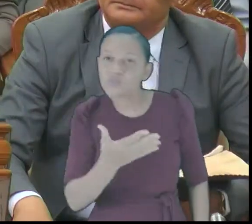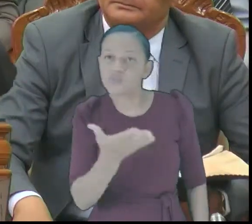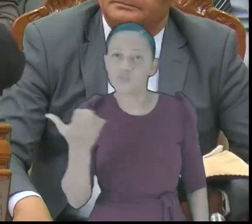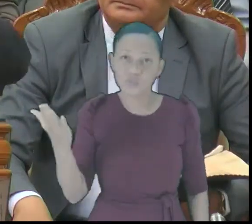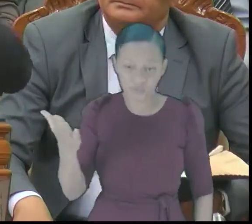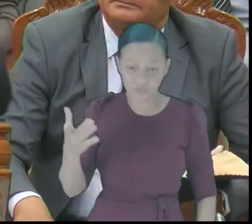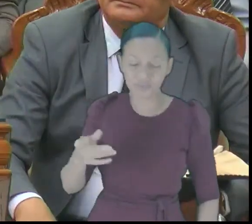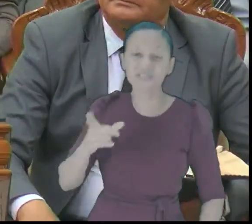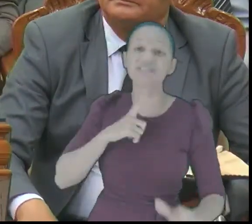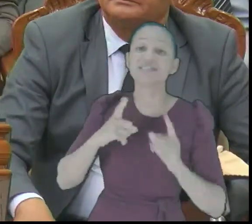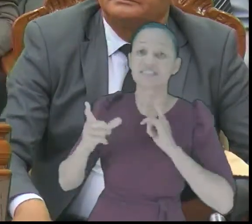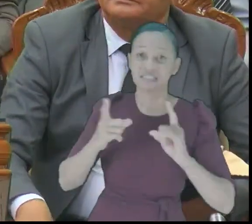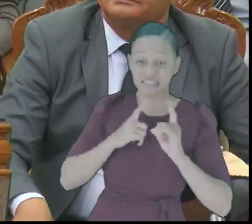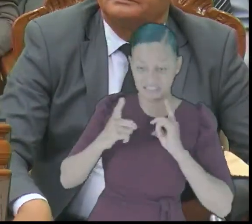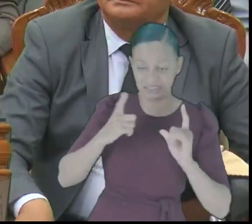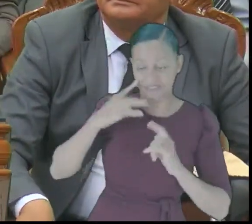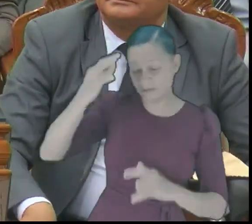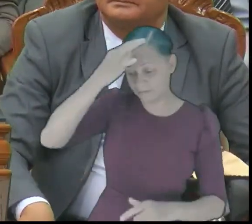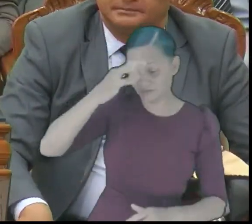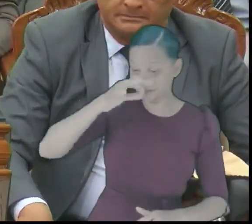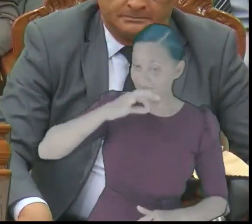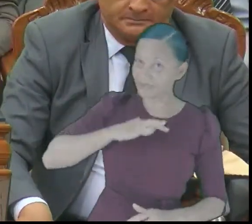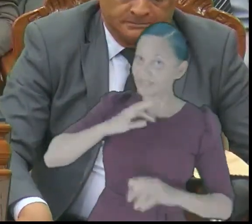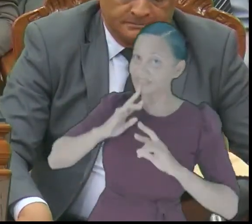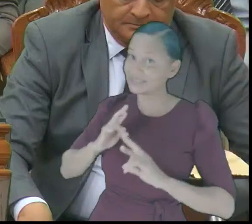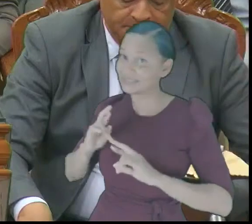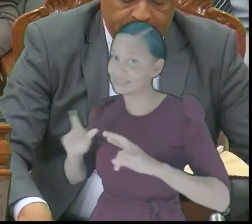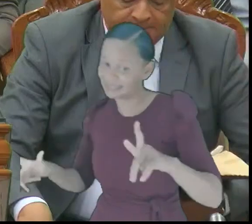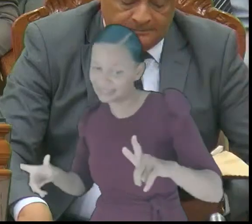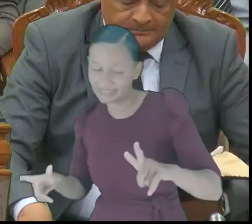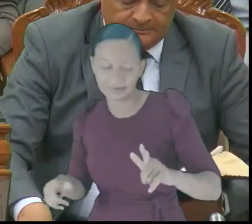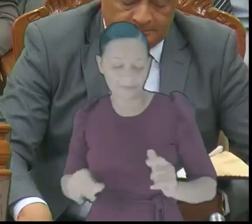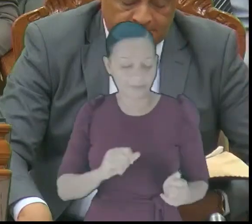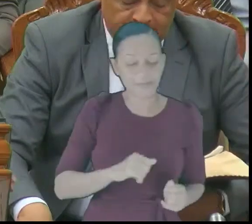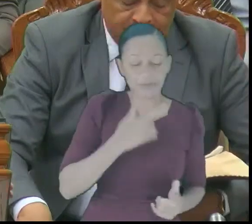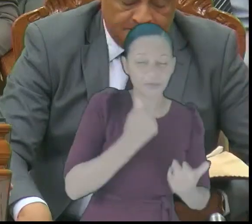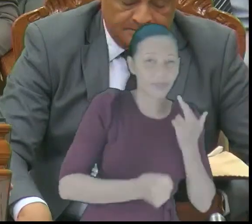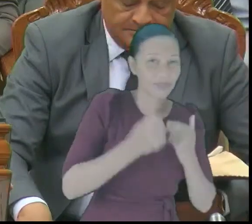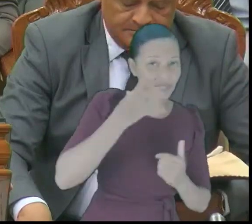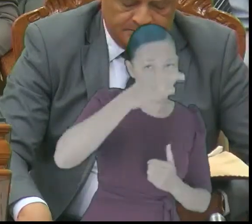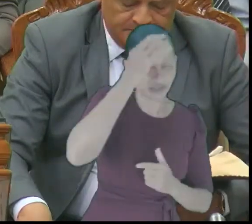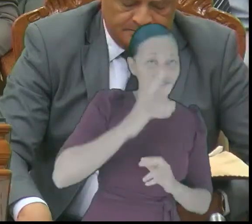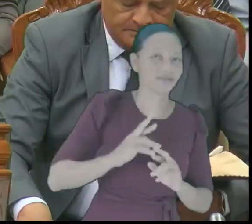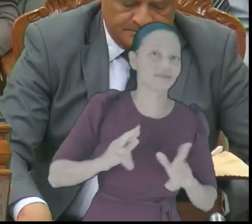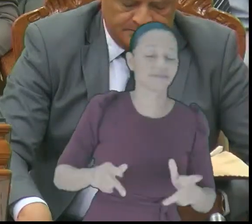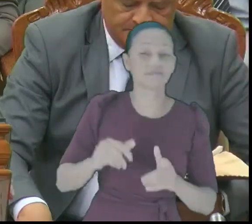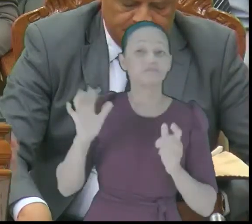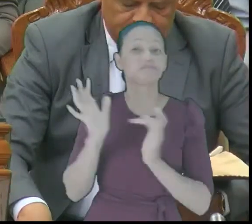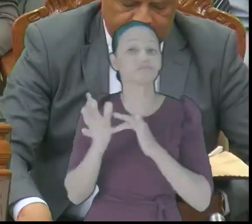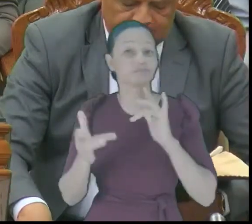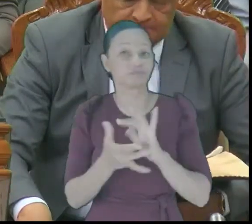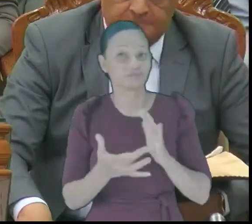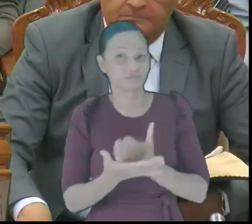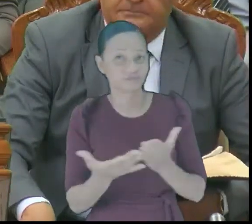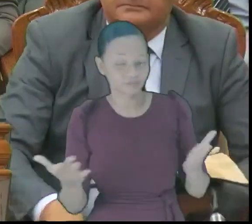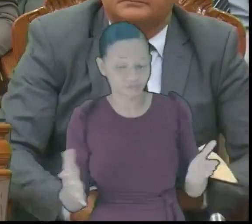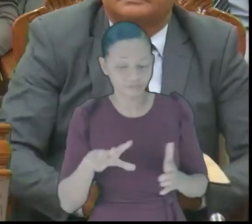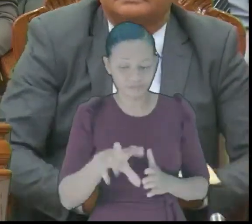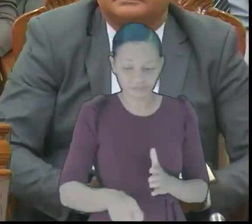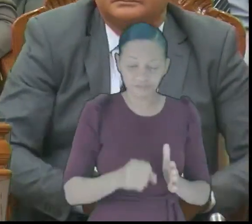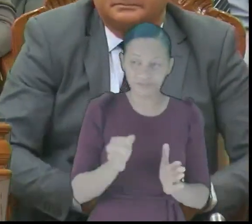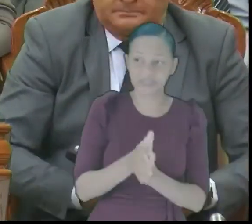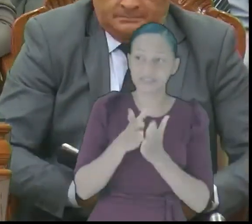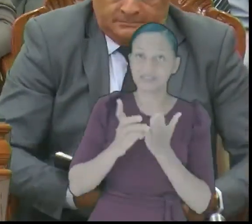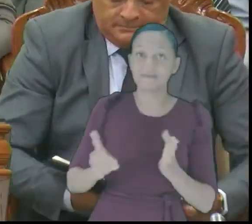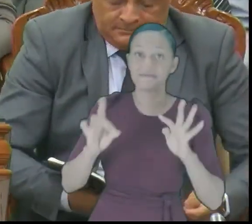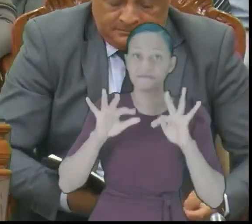que ter o Espírito Santo é uma coisa e o batismo é outra, eu vou dizer para vocês. Jesus, vamos abrir a Sagrada Escritura, eu vou